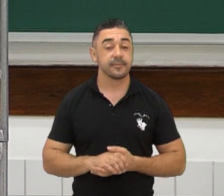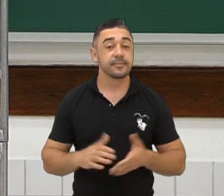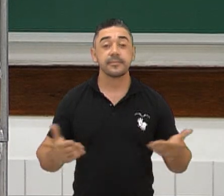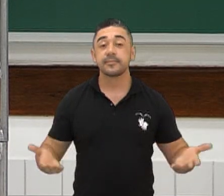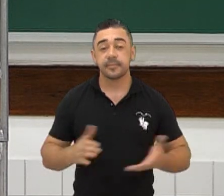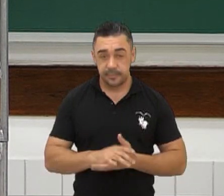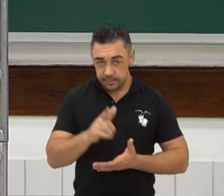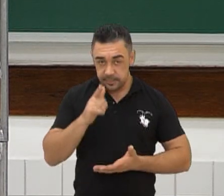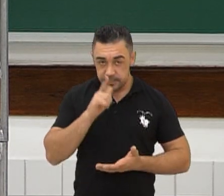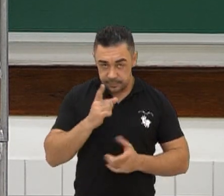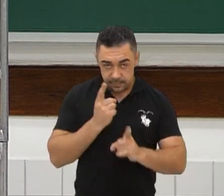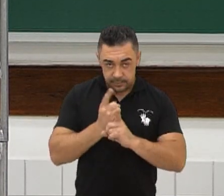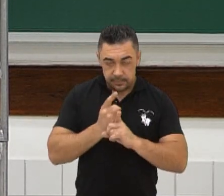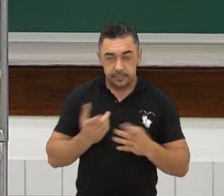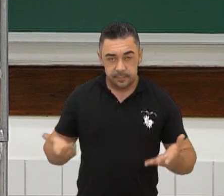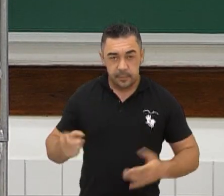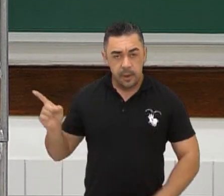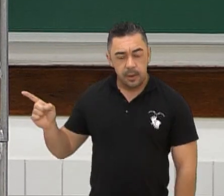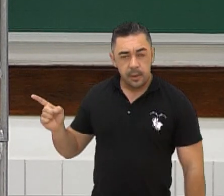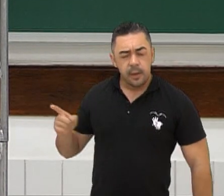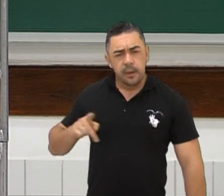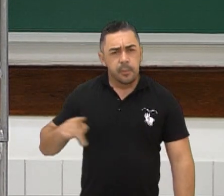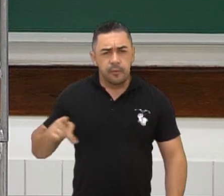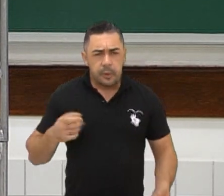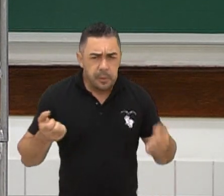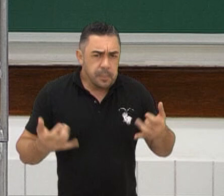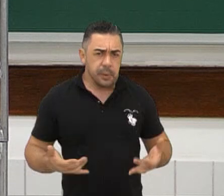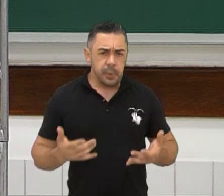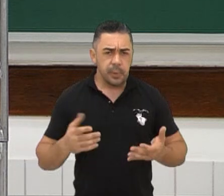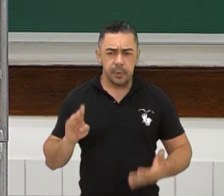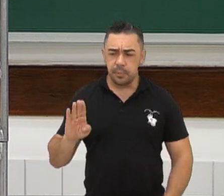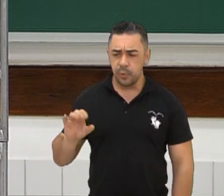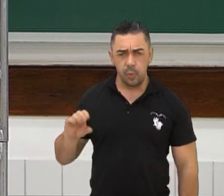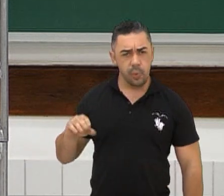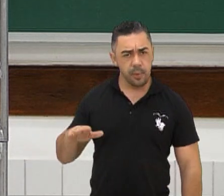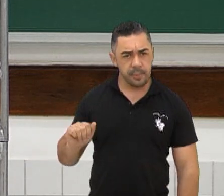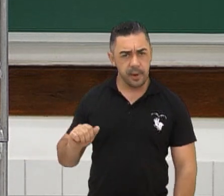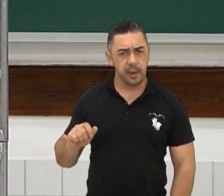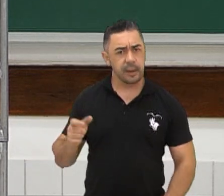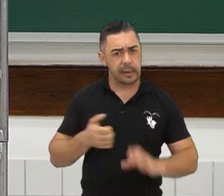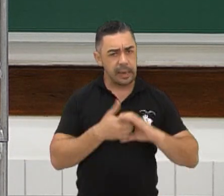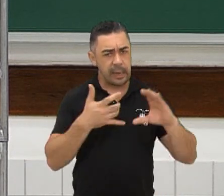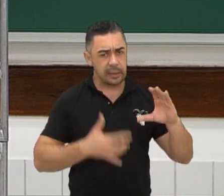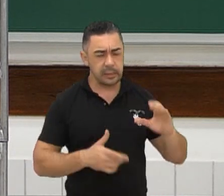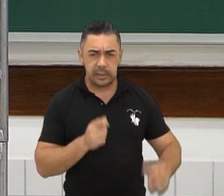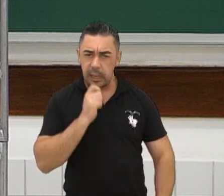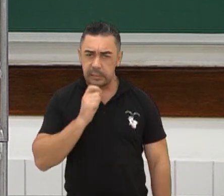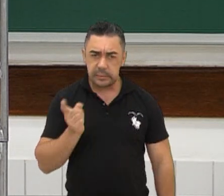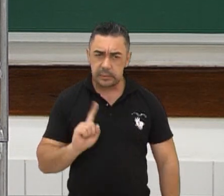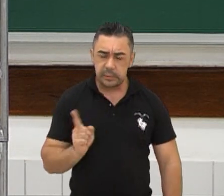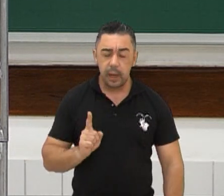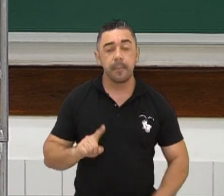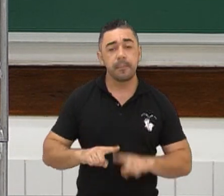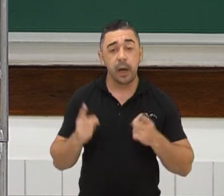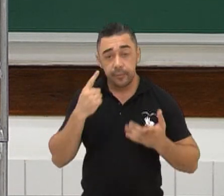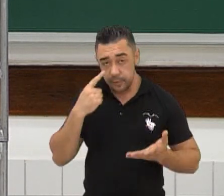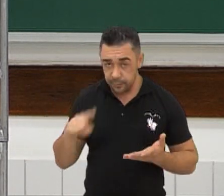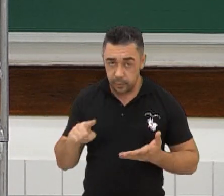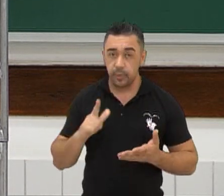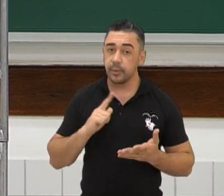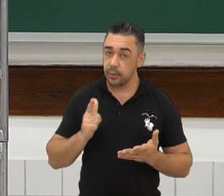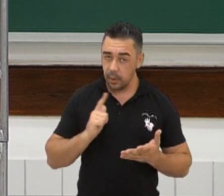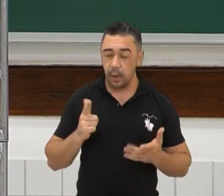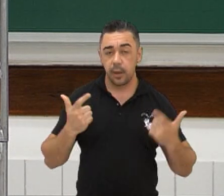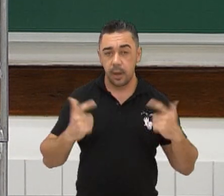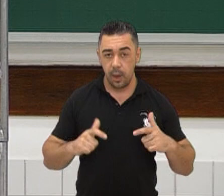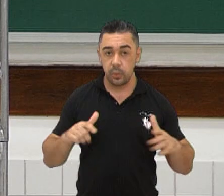E aí, gente, conseguiram identificar? Ah, professora, a gente não comentou de nenhum bioma com essas características ainda. Mas você provavelmente deve ter identificado um bioma